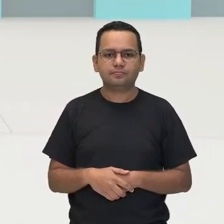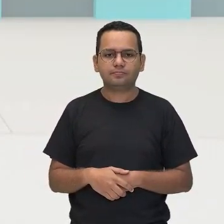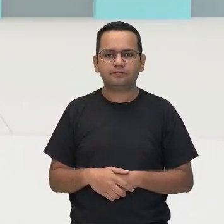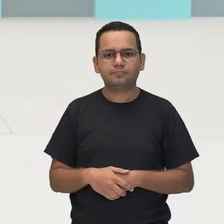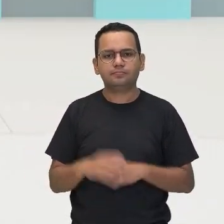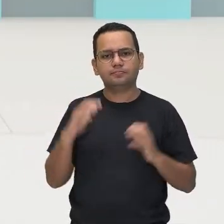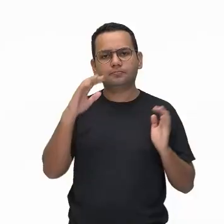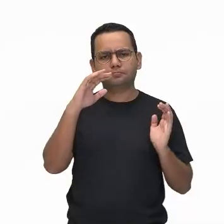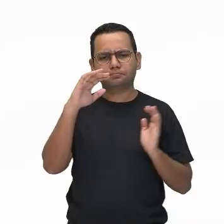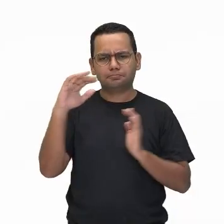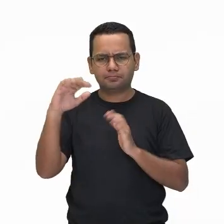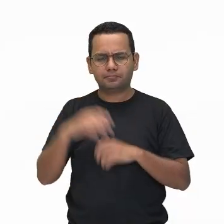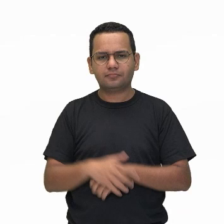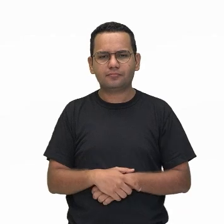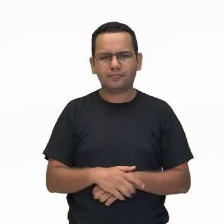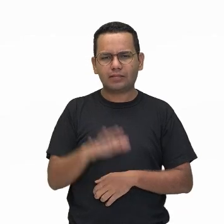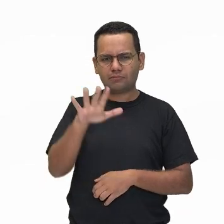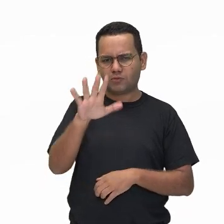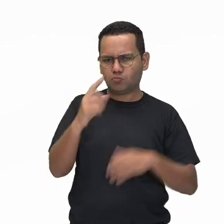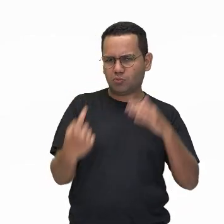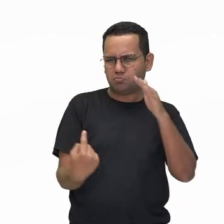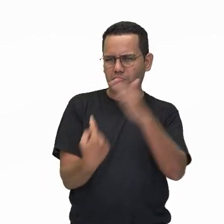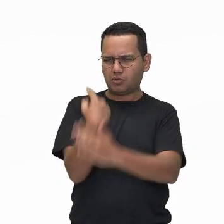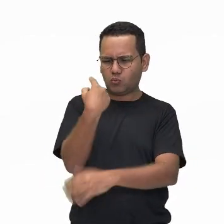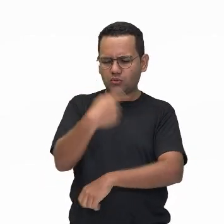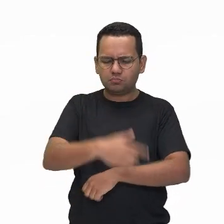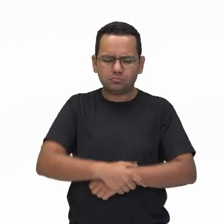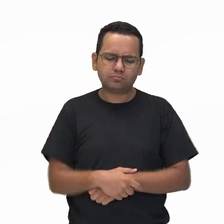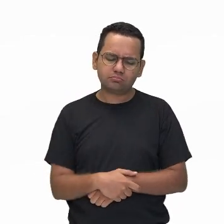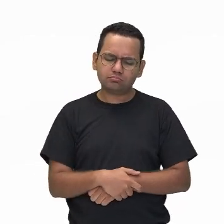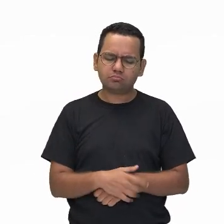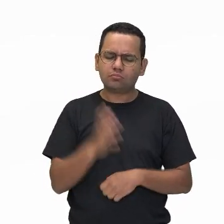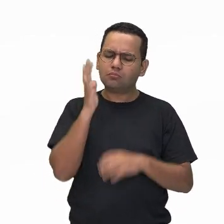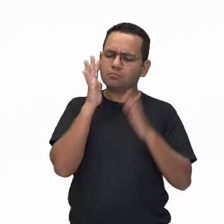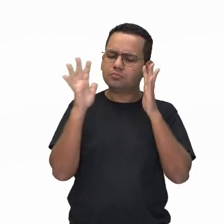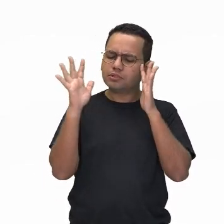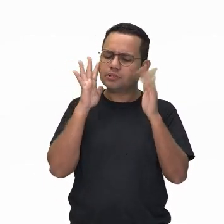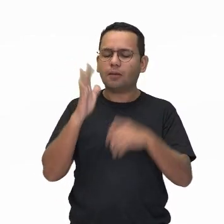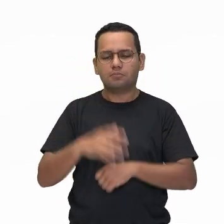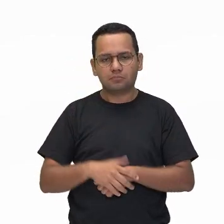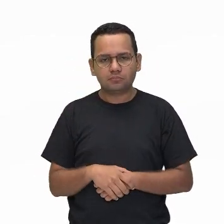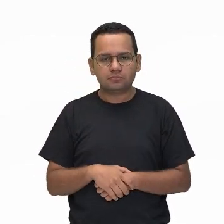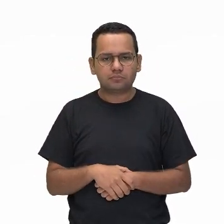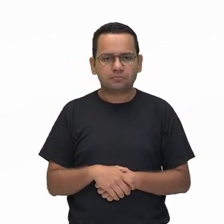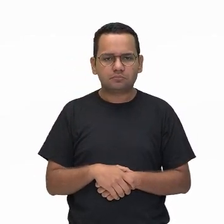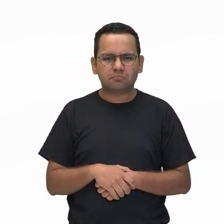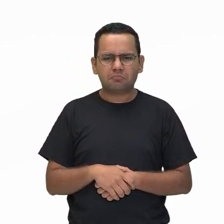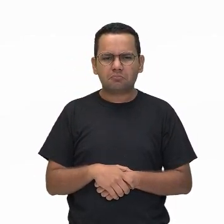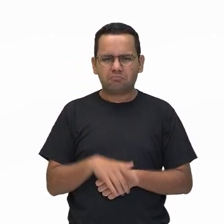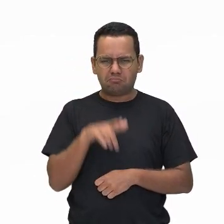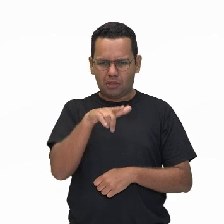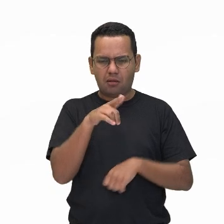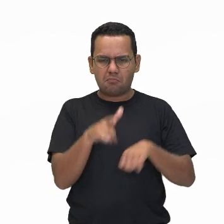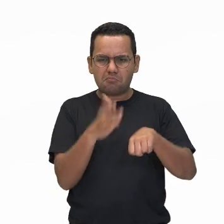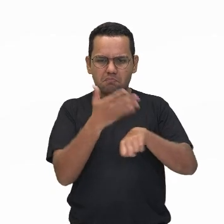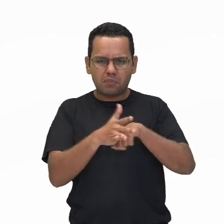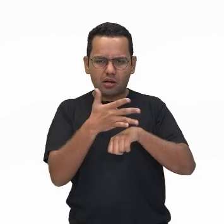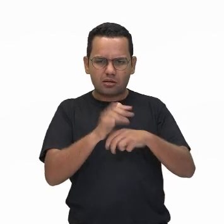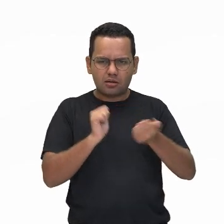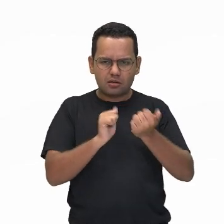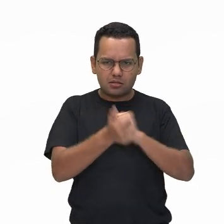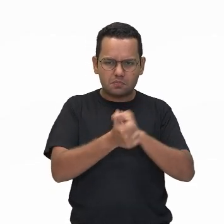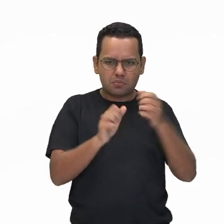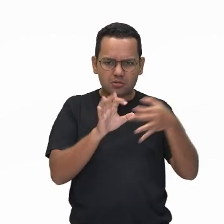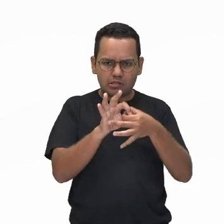novamente do por né O que que motiva a busca pela prática de esportes de Aventura bem